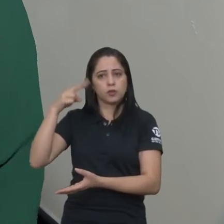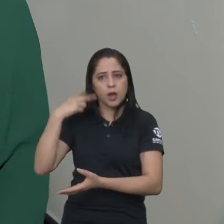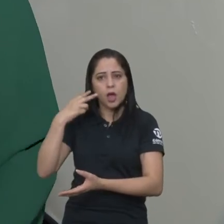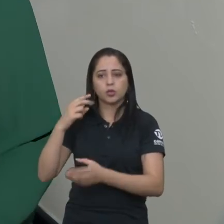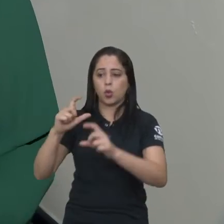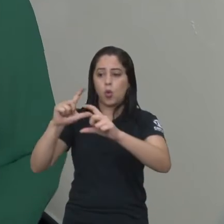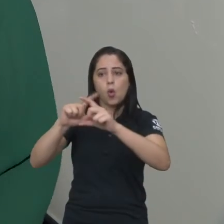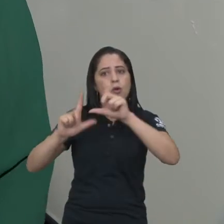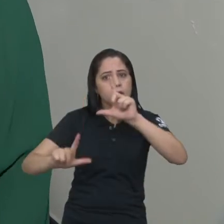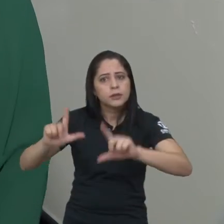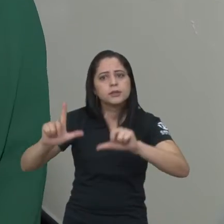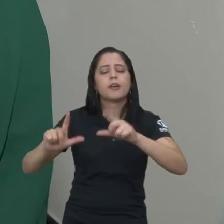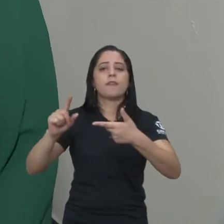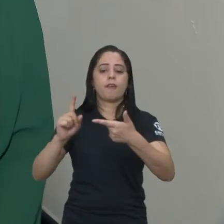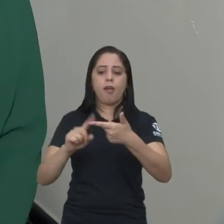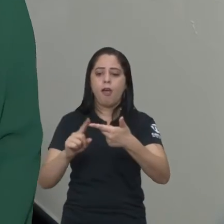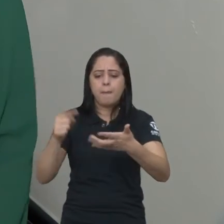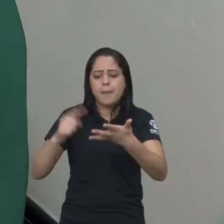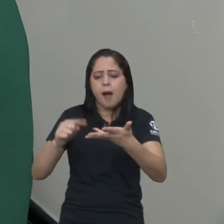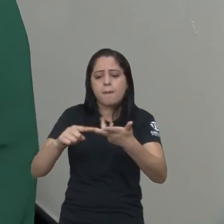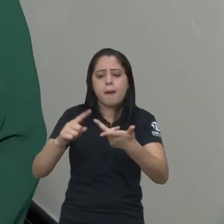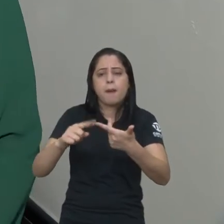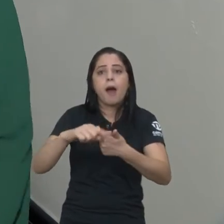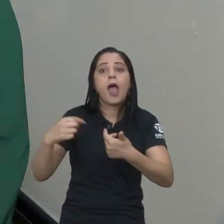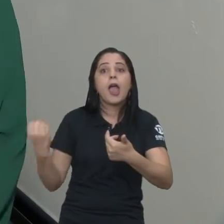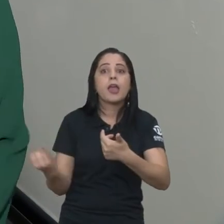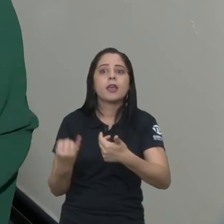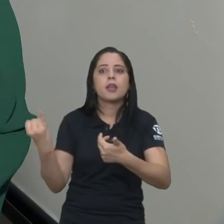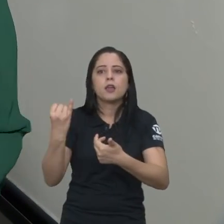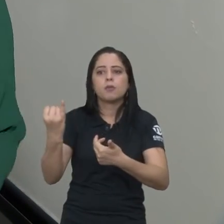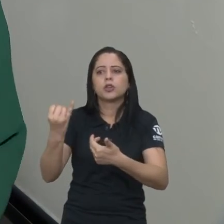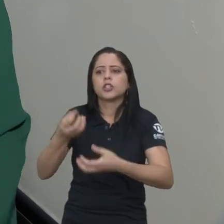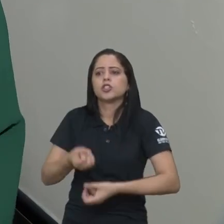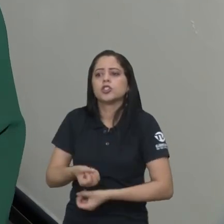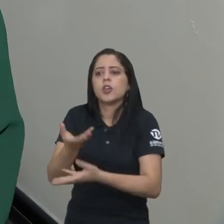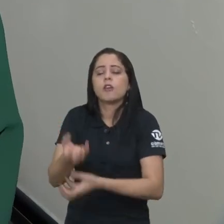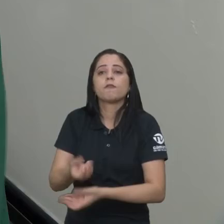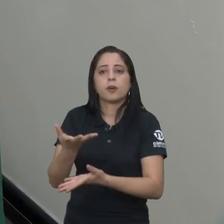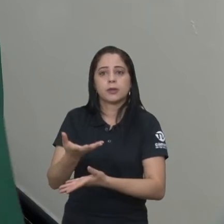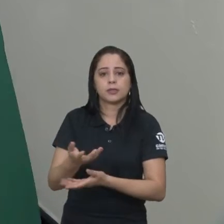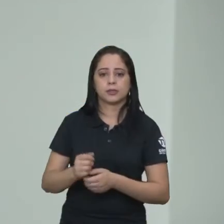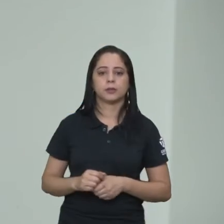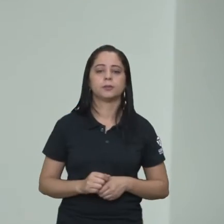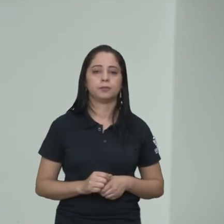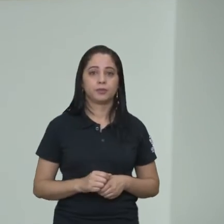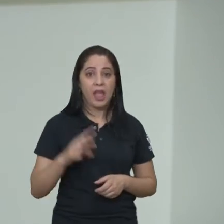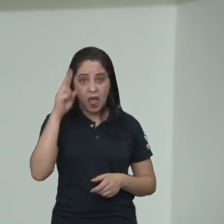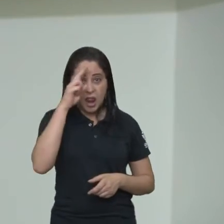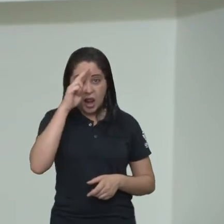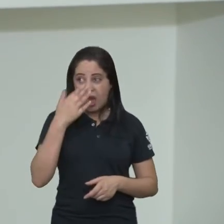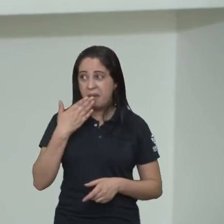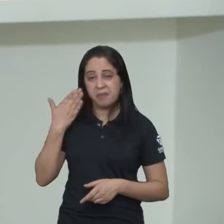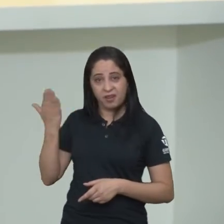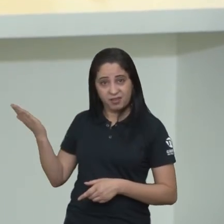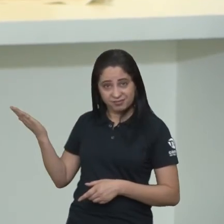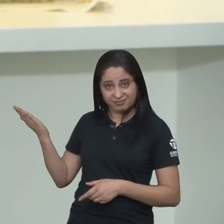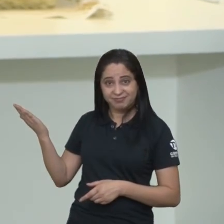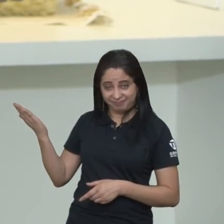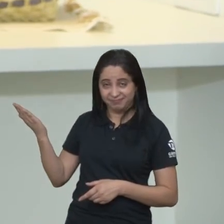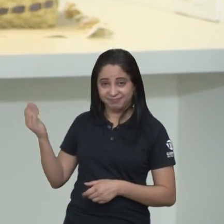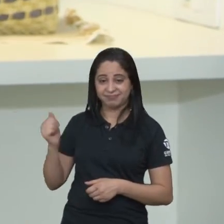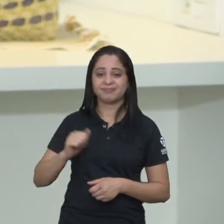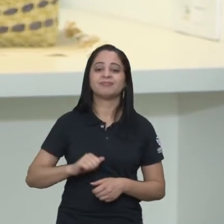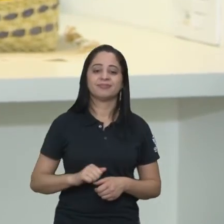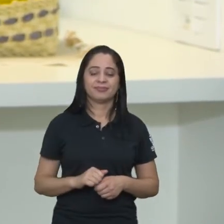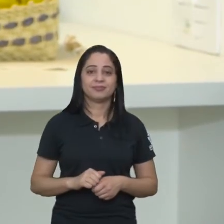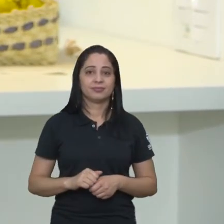através da imprensa, da TV, é muito importante, é educativo, fortalece as mulheres. E lembra da Bárbara, que conhecemos lá